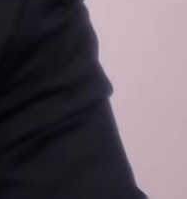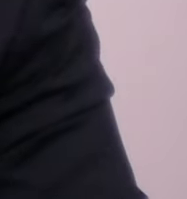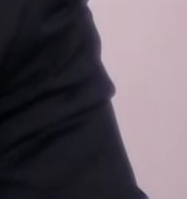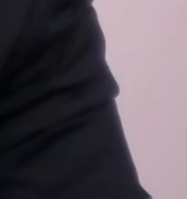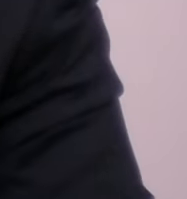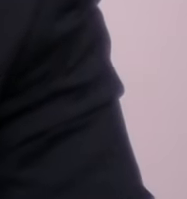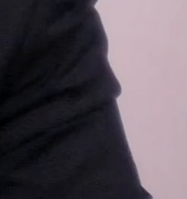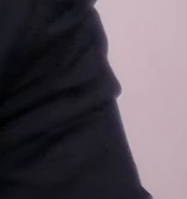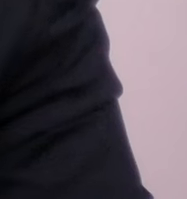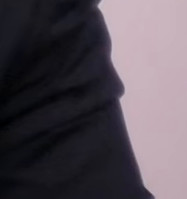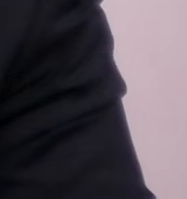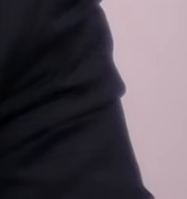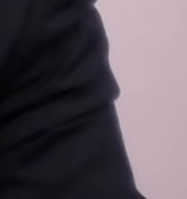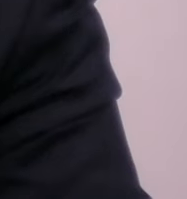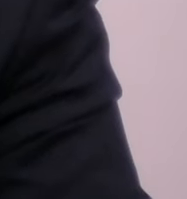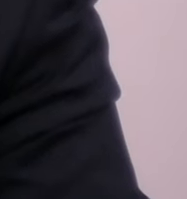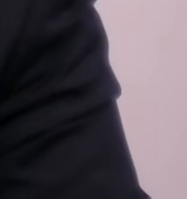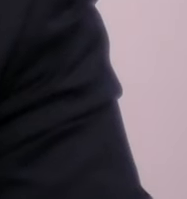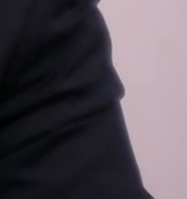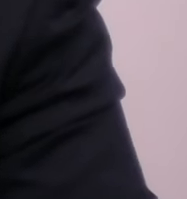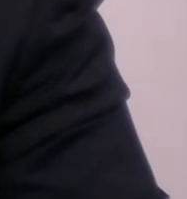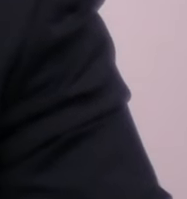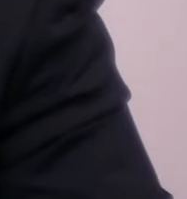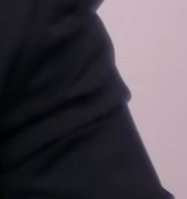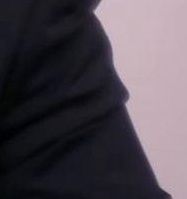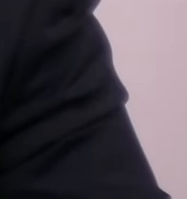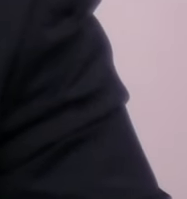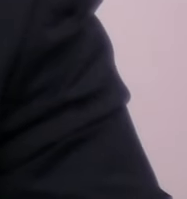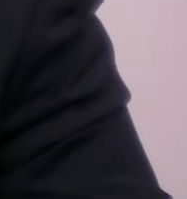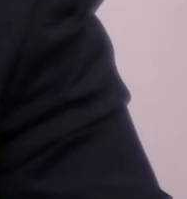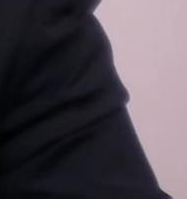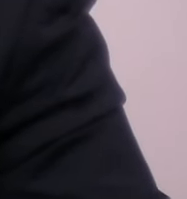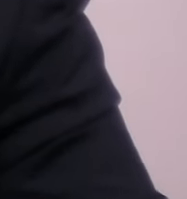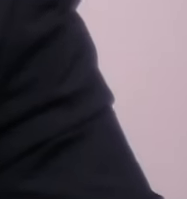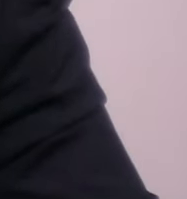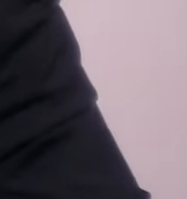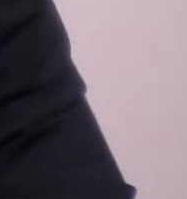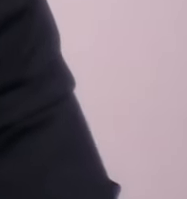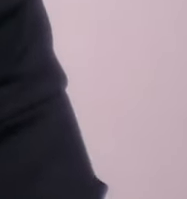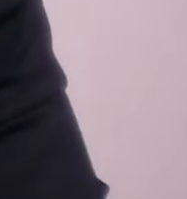deputados possamos nos organizar em cada região para que a gente possa